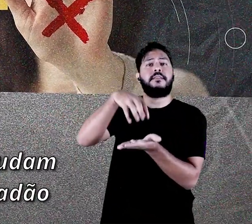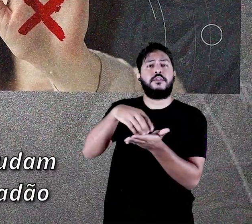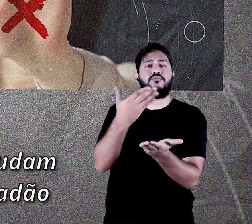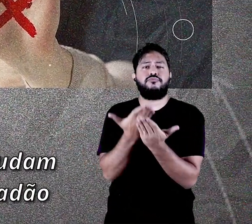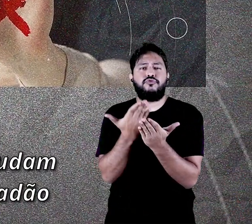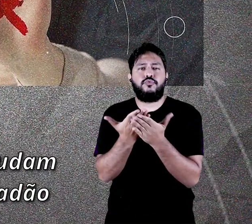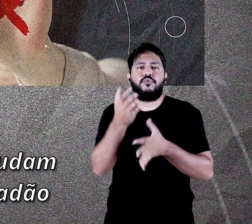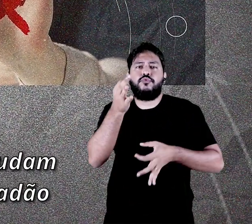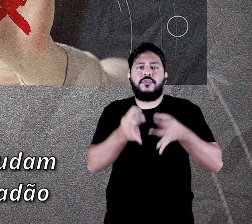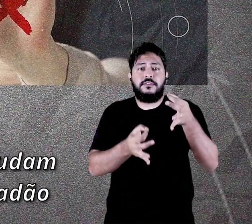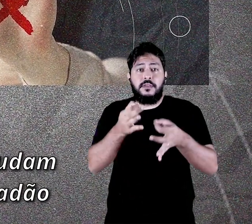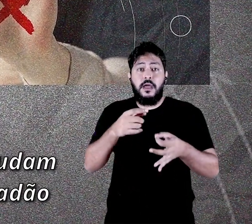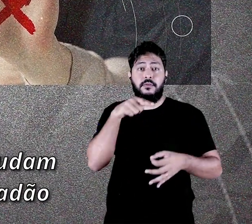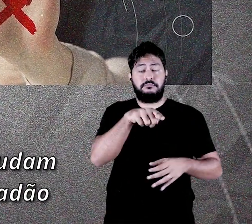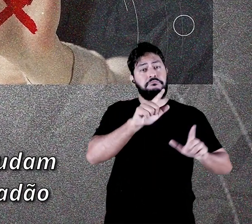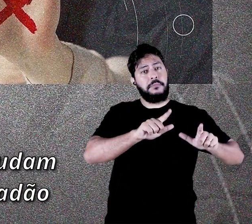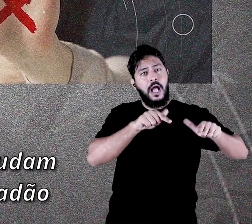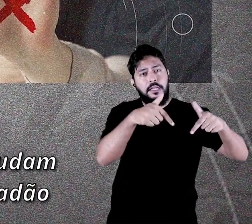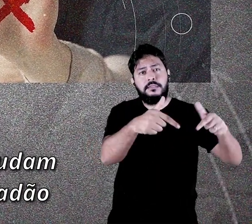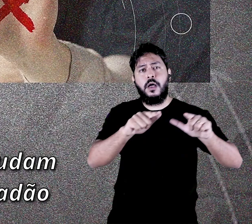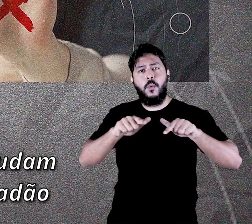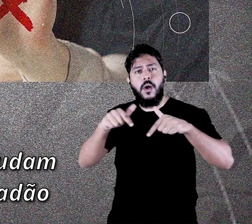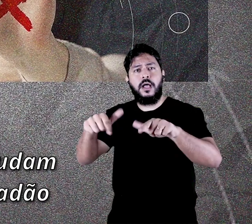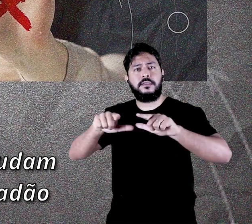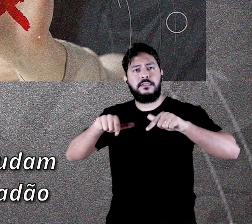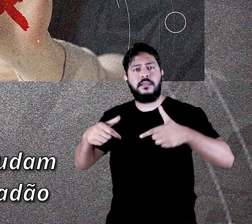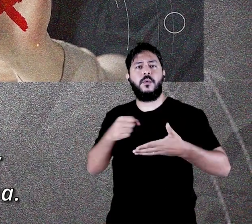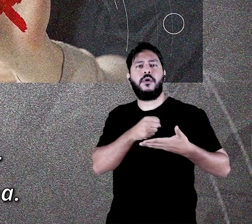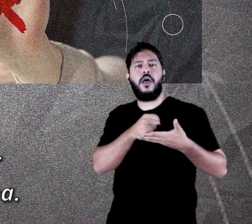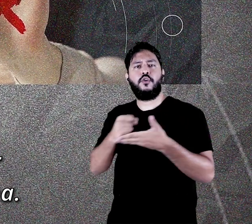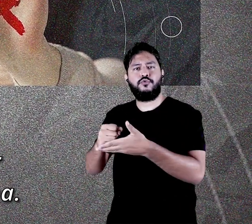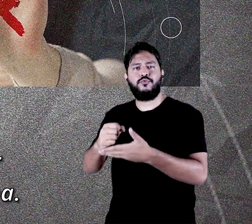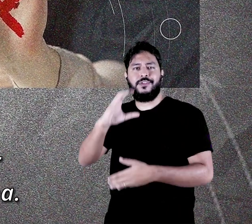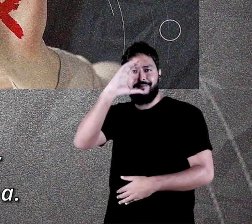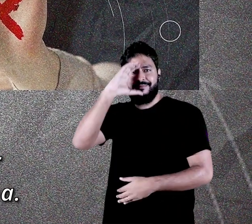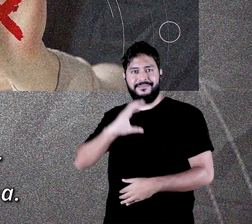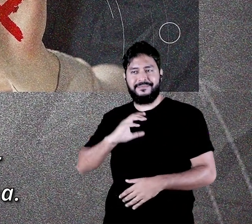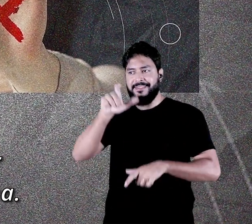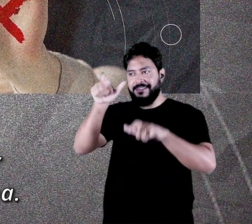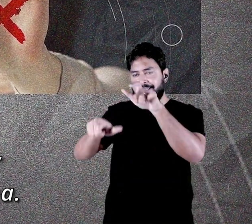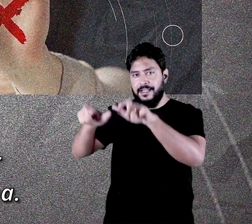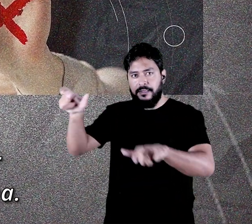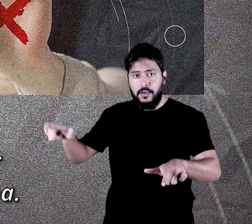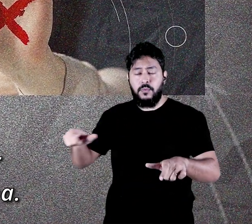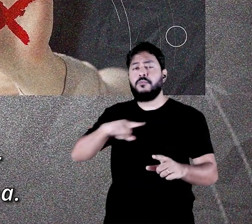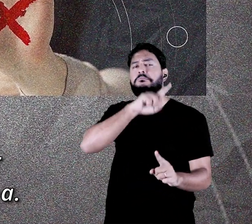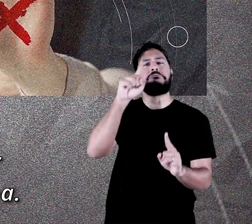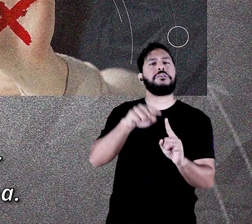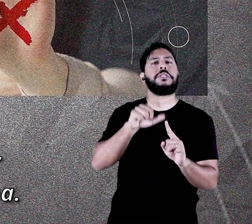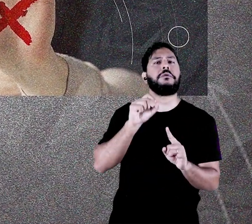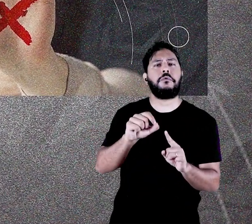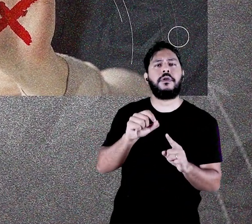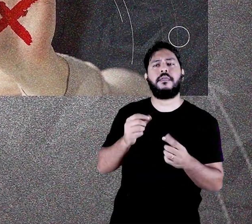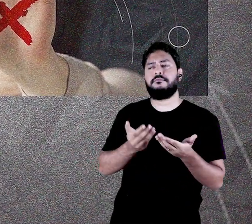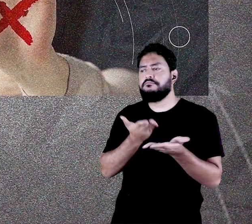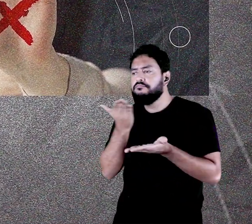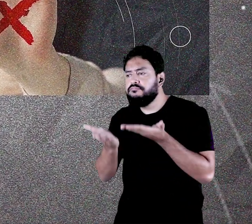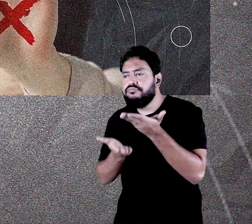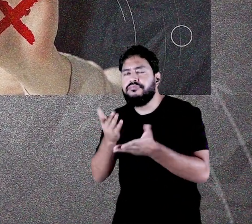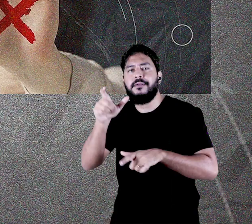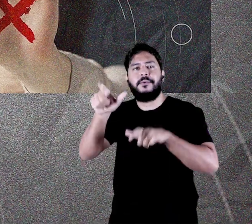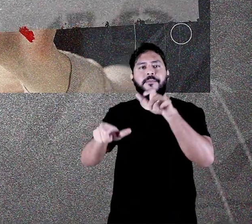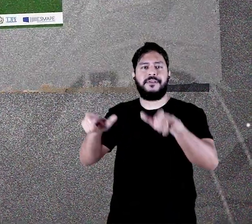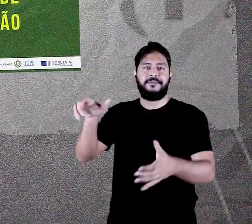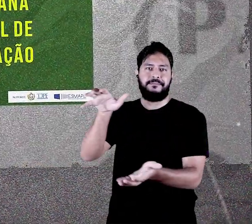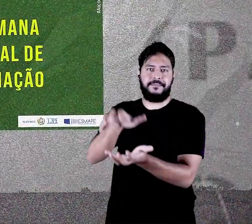desenvolve atividades que contribuem para aproximar o judiciário do cidadão, no intuito de melhor servir a população pernambucana. Cartazes de